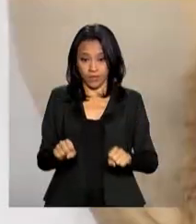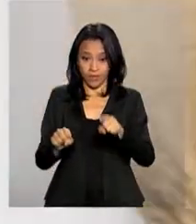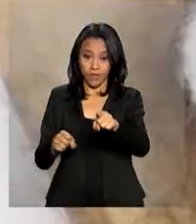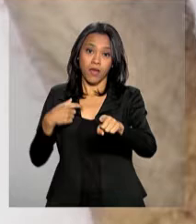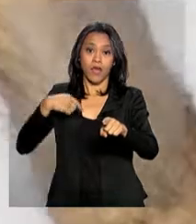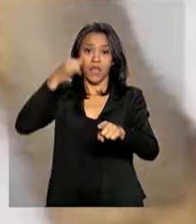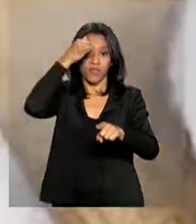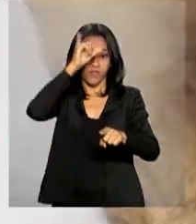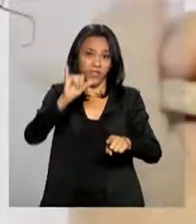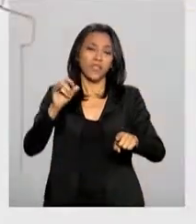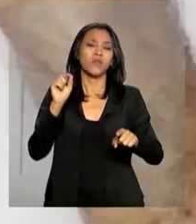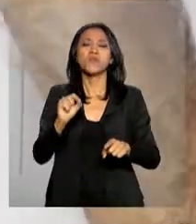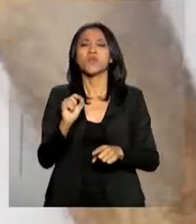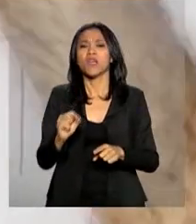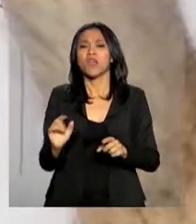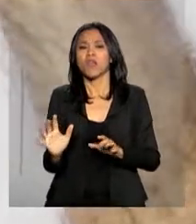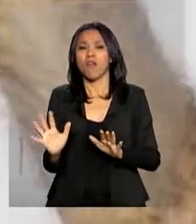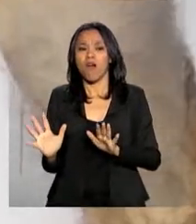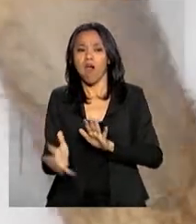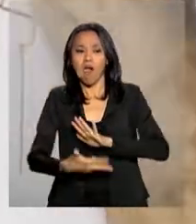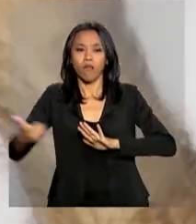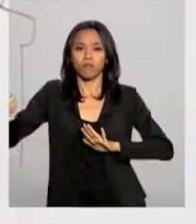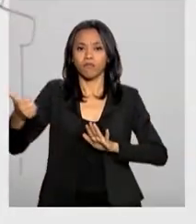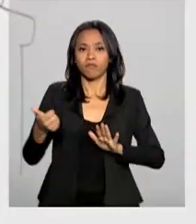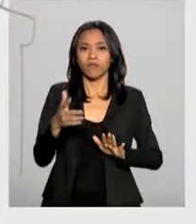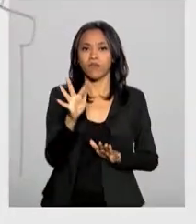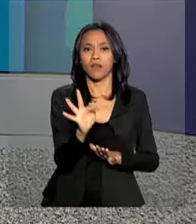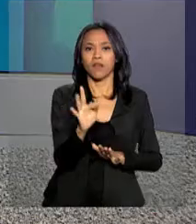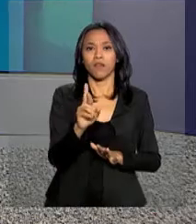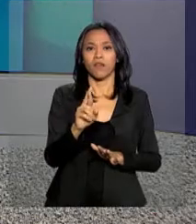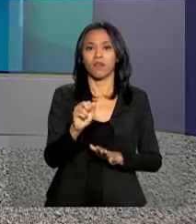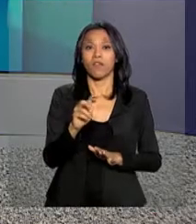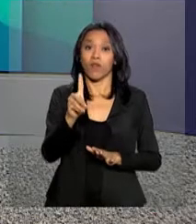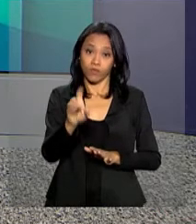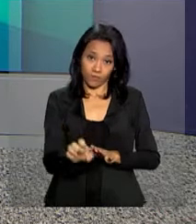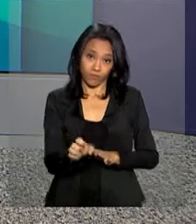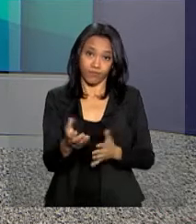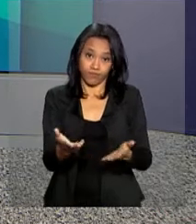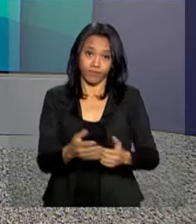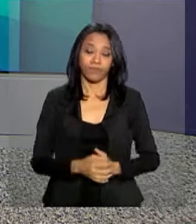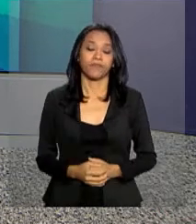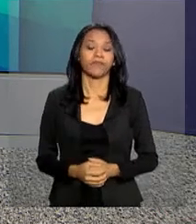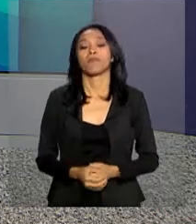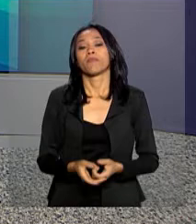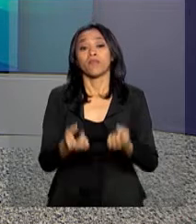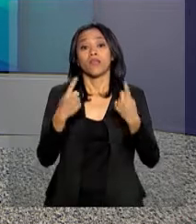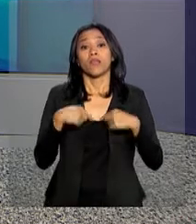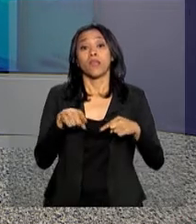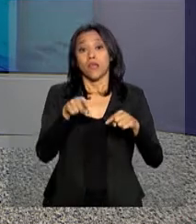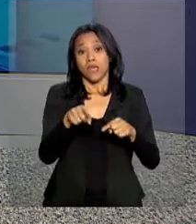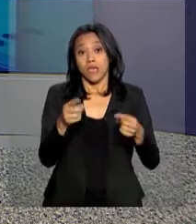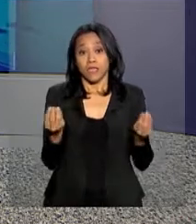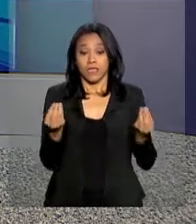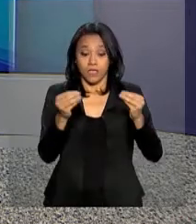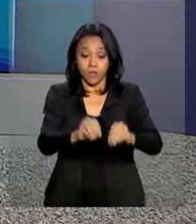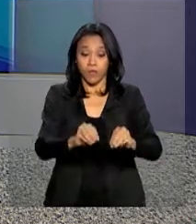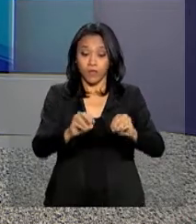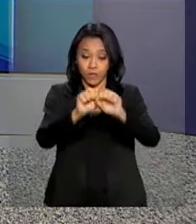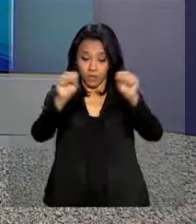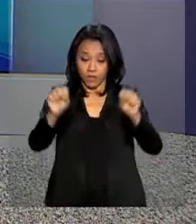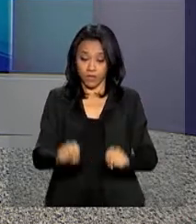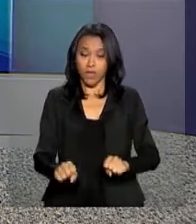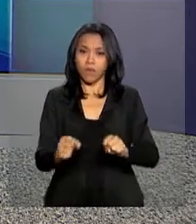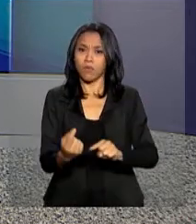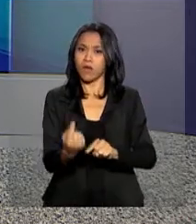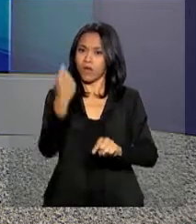risco de fraudes realizadas com adulteração dos boletos o processo de inclusão dos boletos na plataforma começou